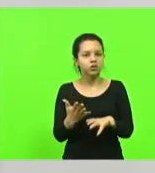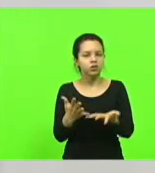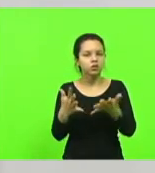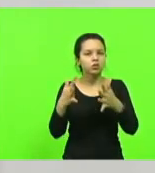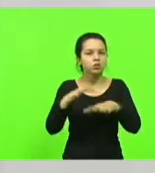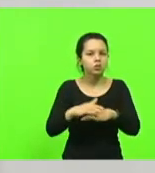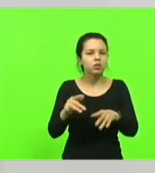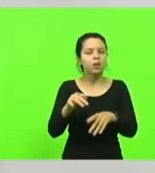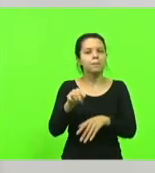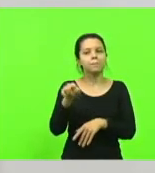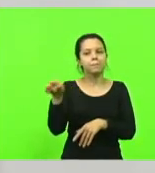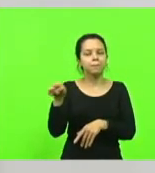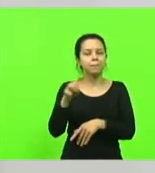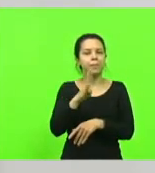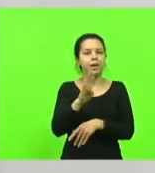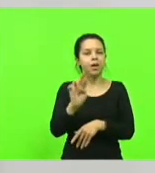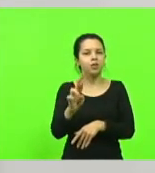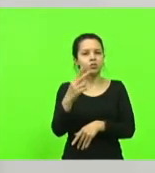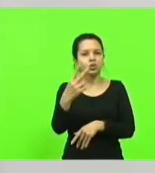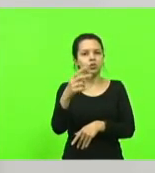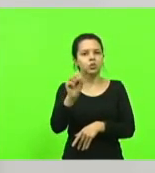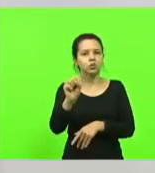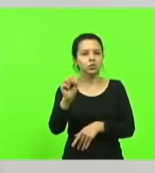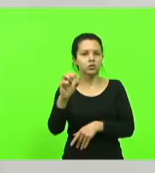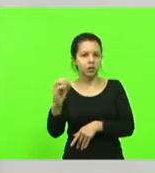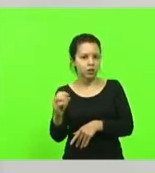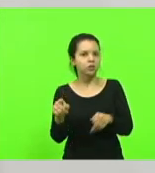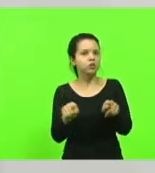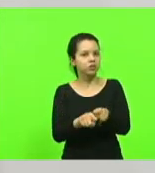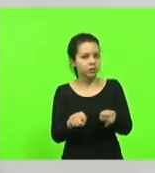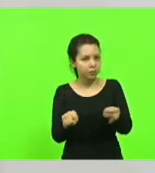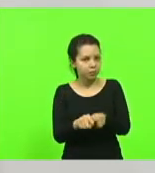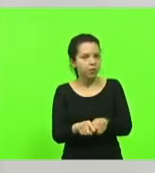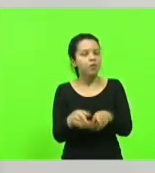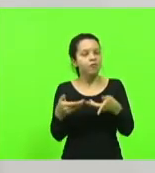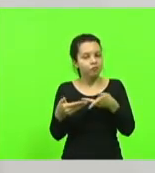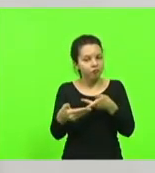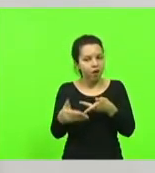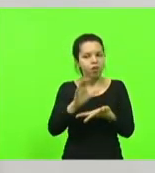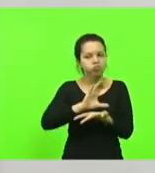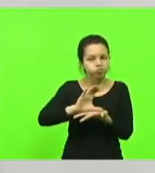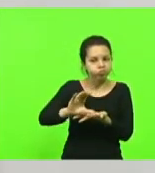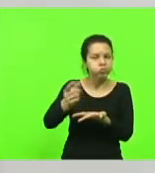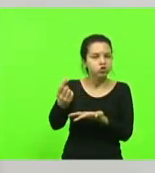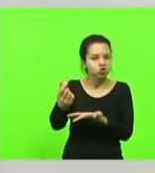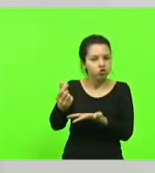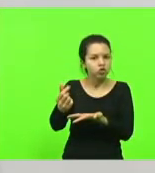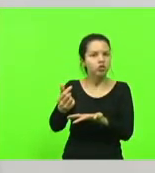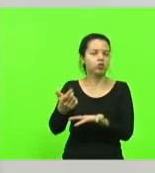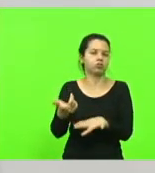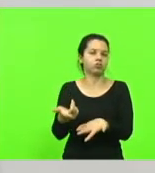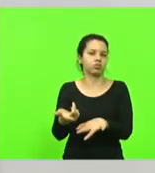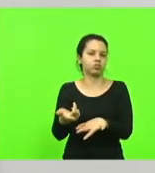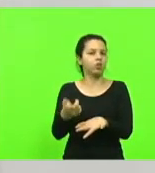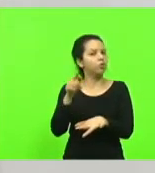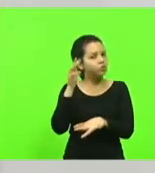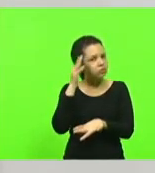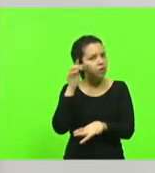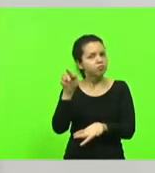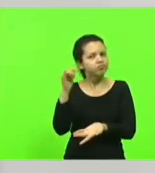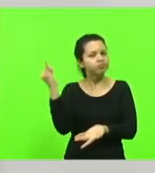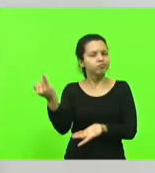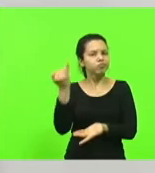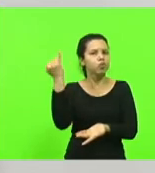a BR-280 também, que também está recebendo recursos. A gente sabe a importância dela.